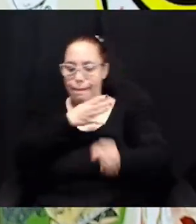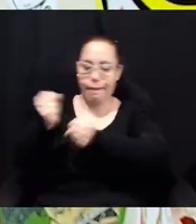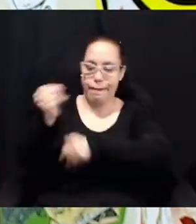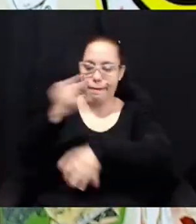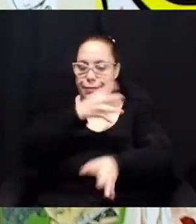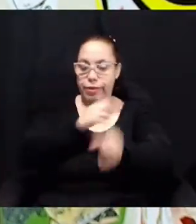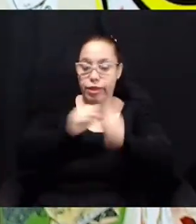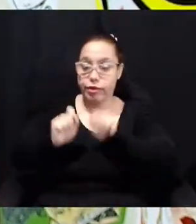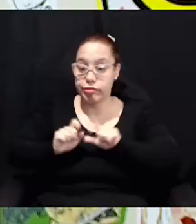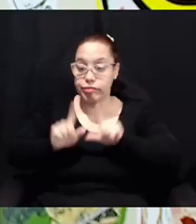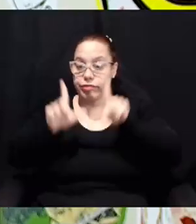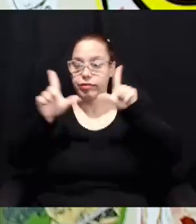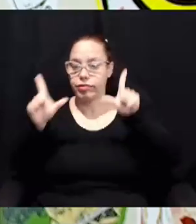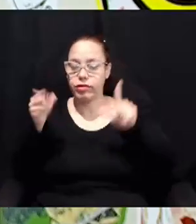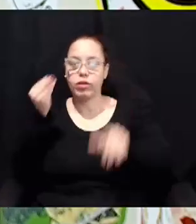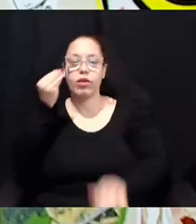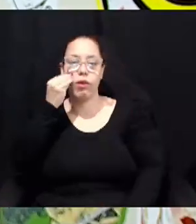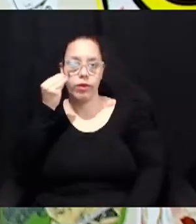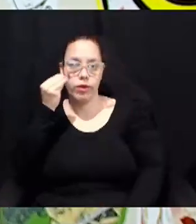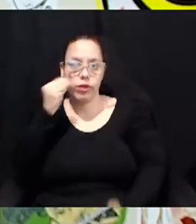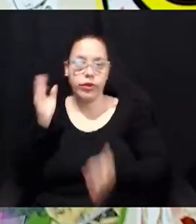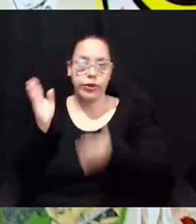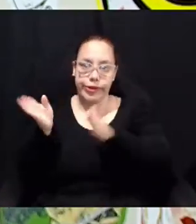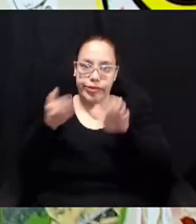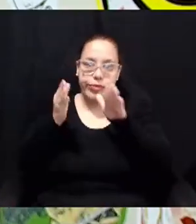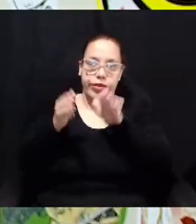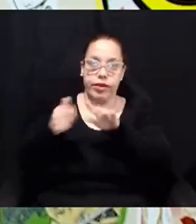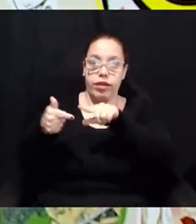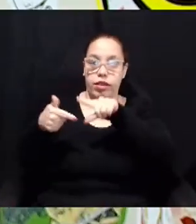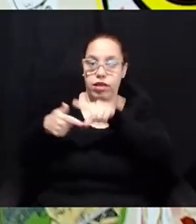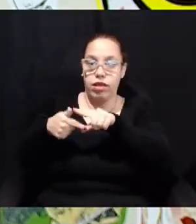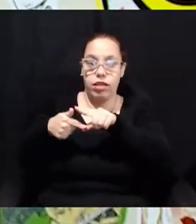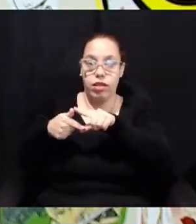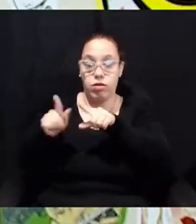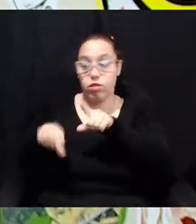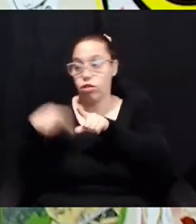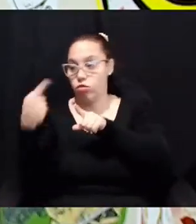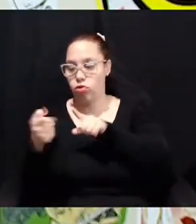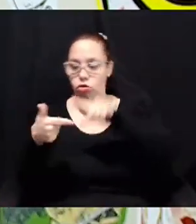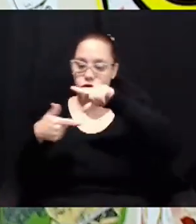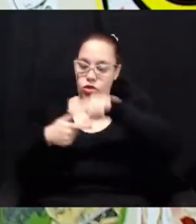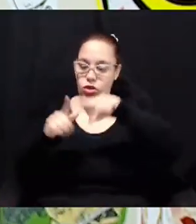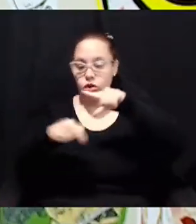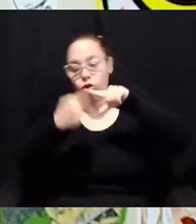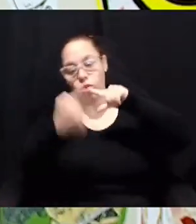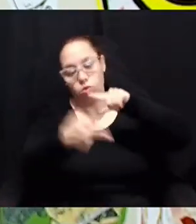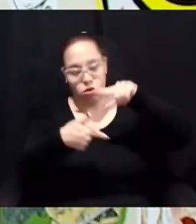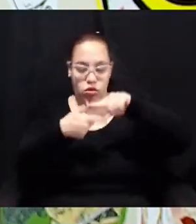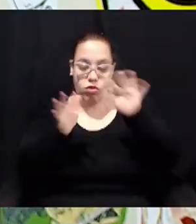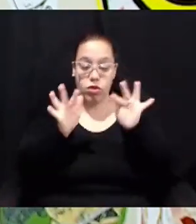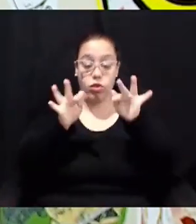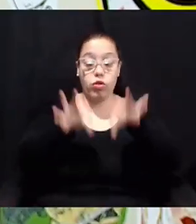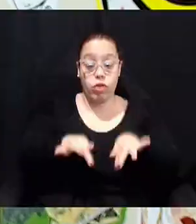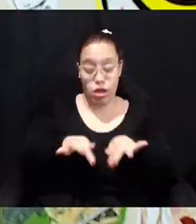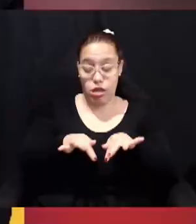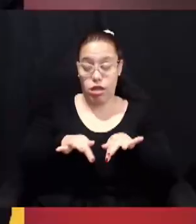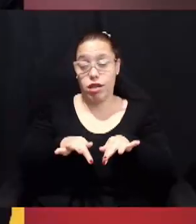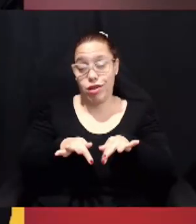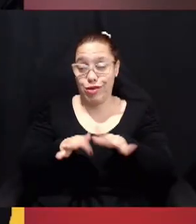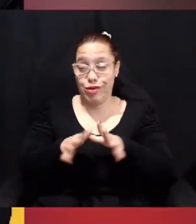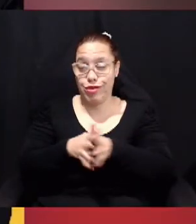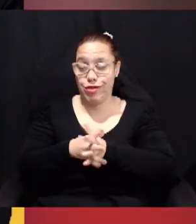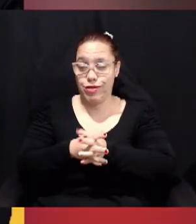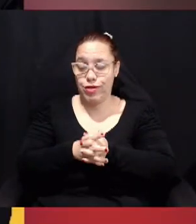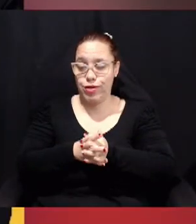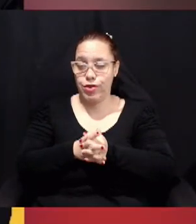evidência e esquentando. Então o público de um quadrinho pode seguir para o próximo. E finalizando, quando a